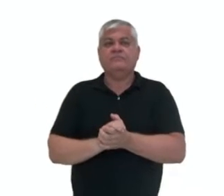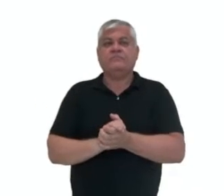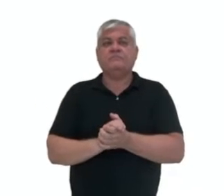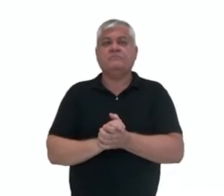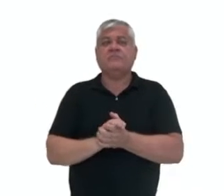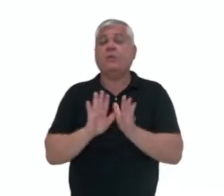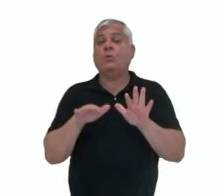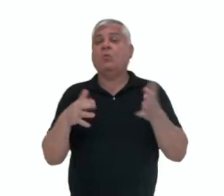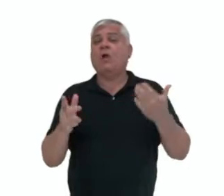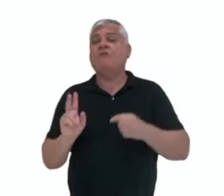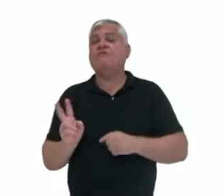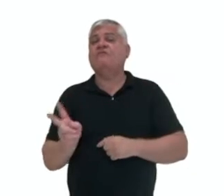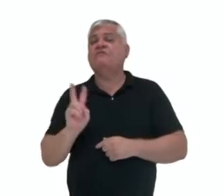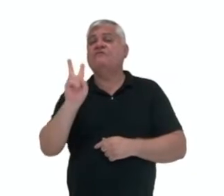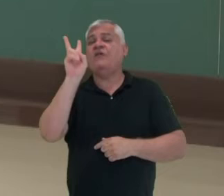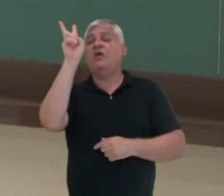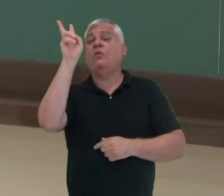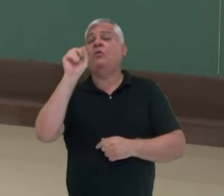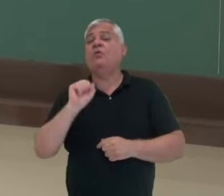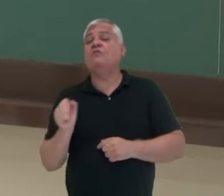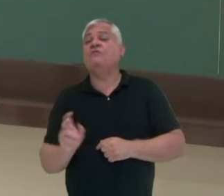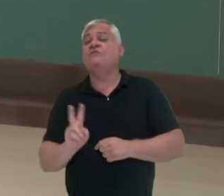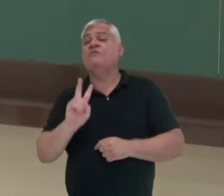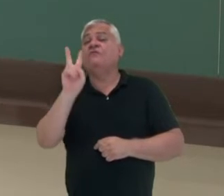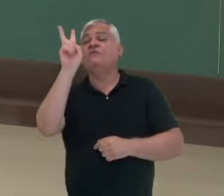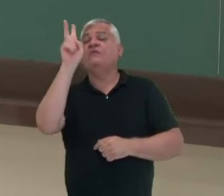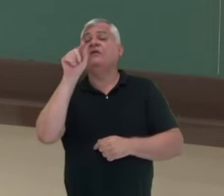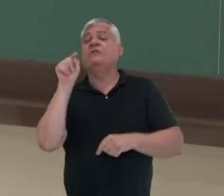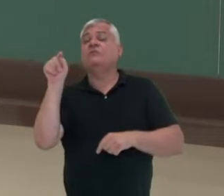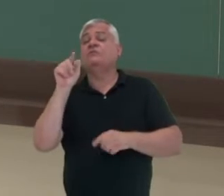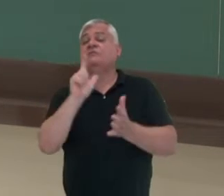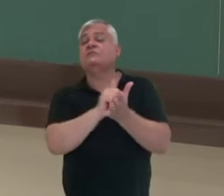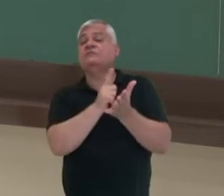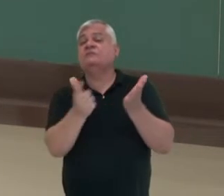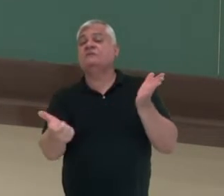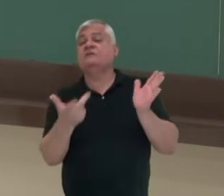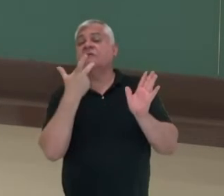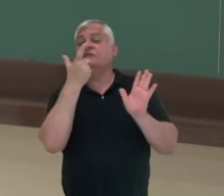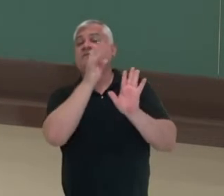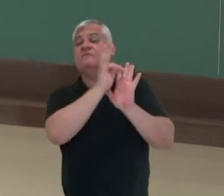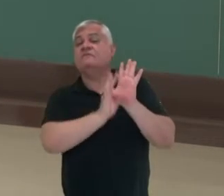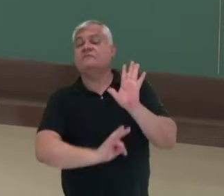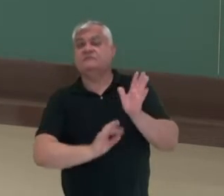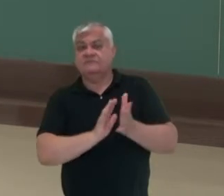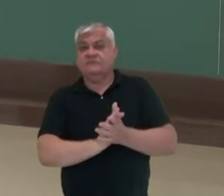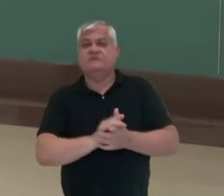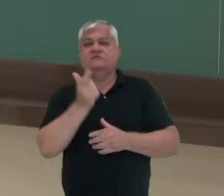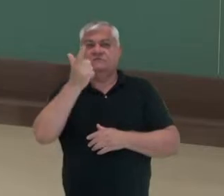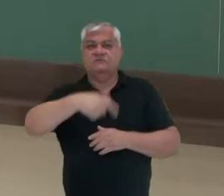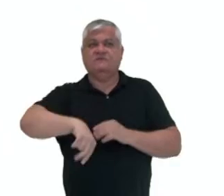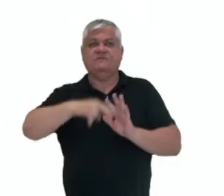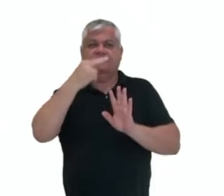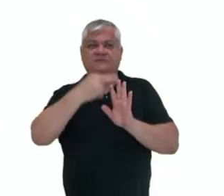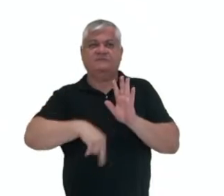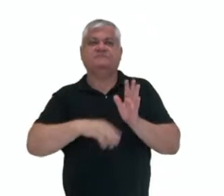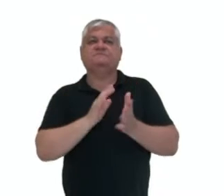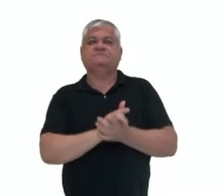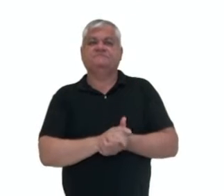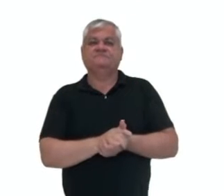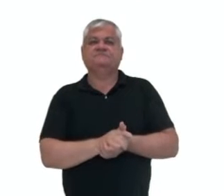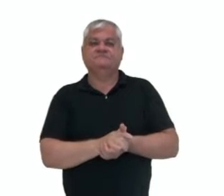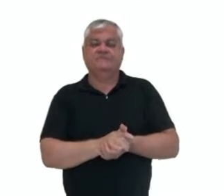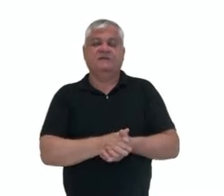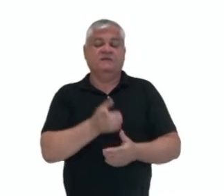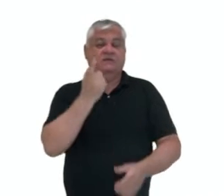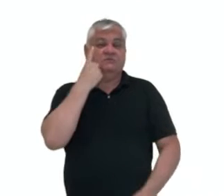os valores defendidos pelo editorial na seguinte parte. Então vamos reler a parte. Na